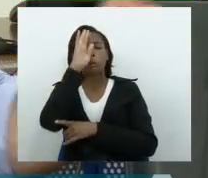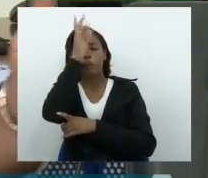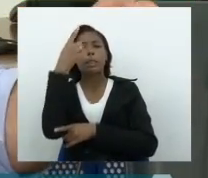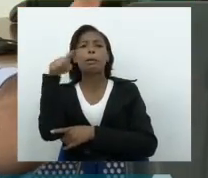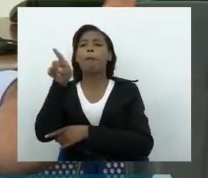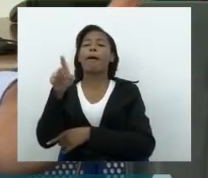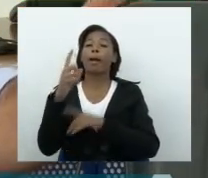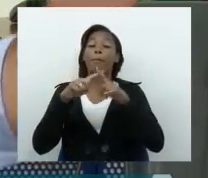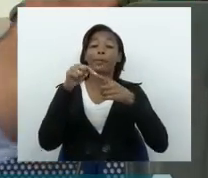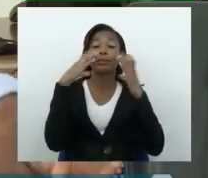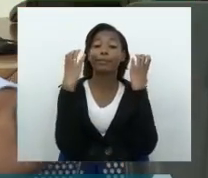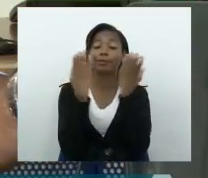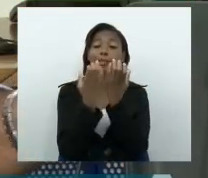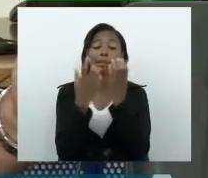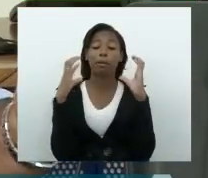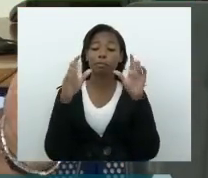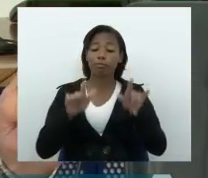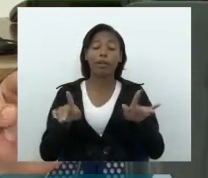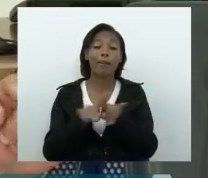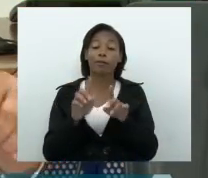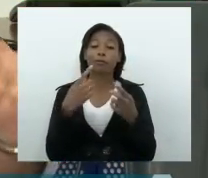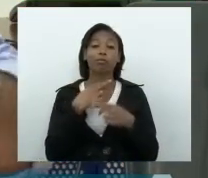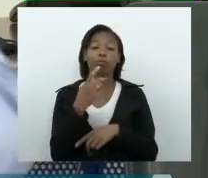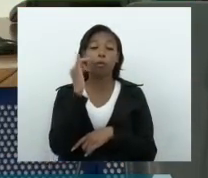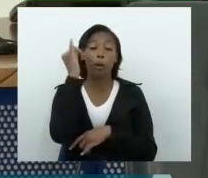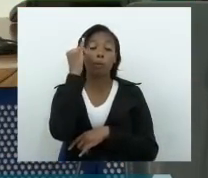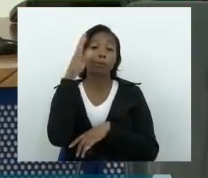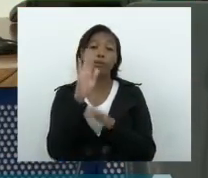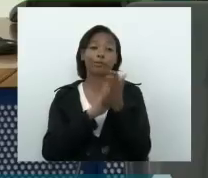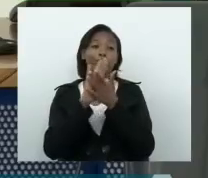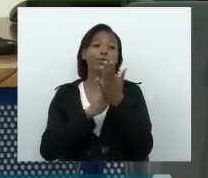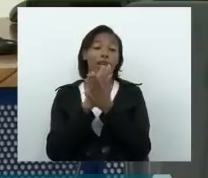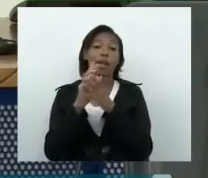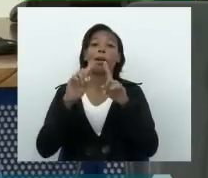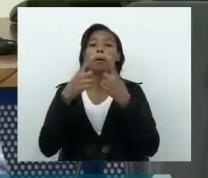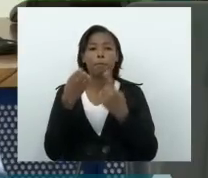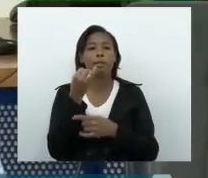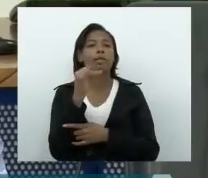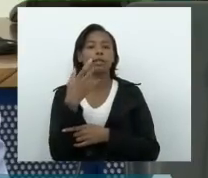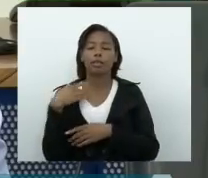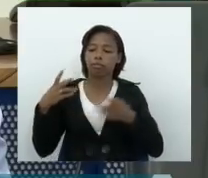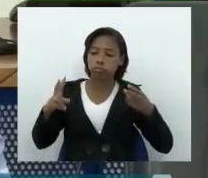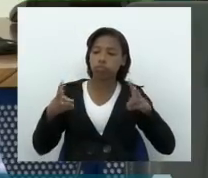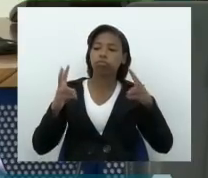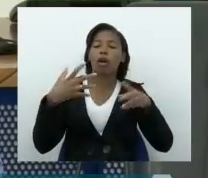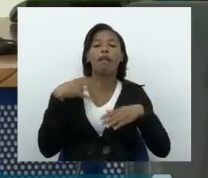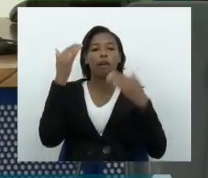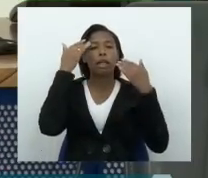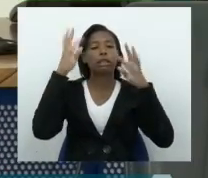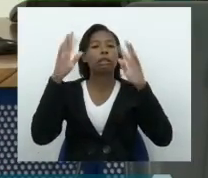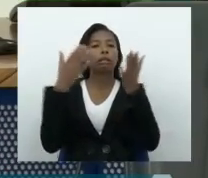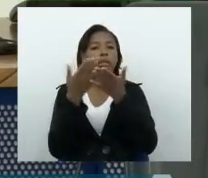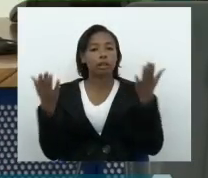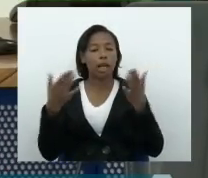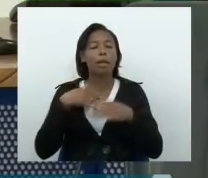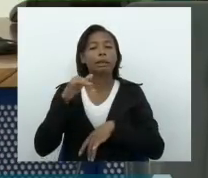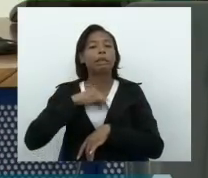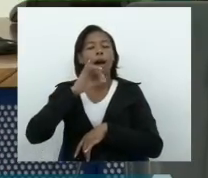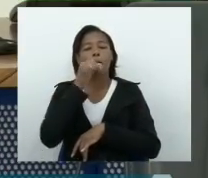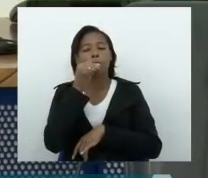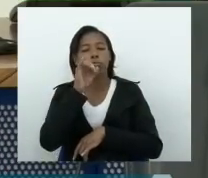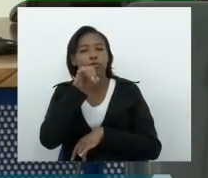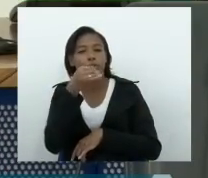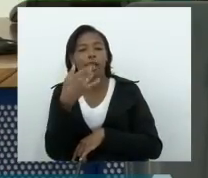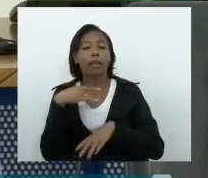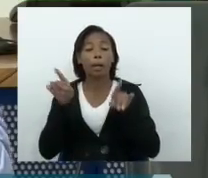Aqui na Câmara não, aqui para Guarulhos não. Mas vou para frente. Eu quero agradecer muito essa oportunidade